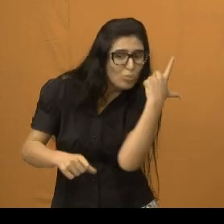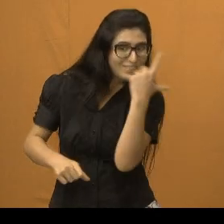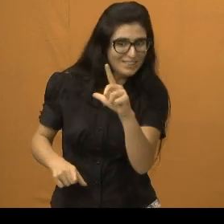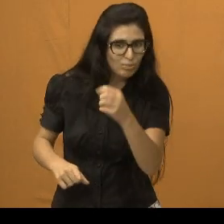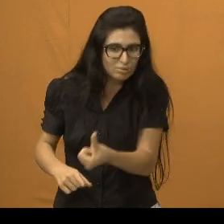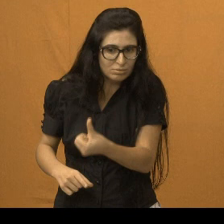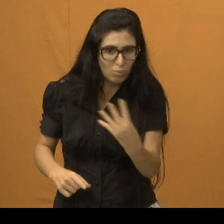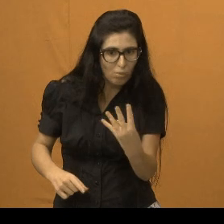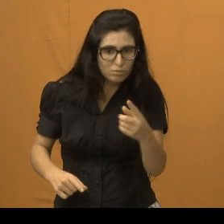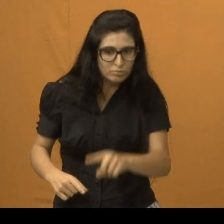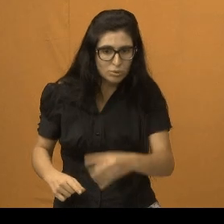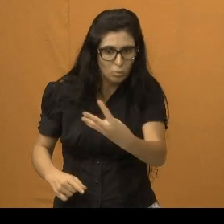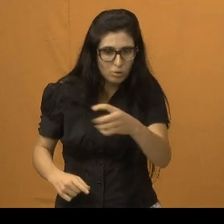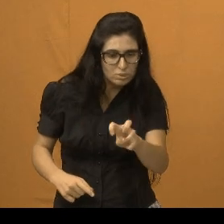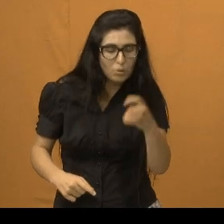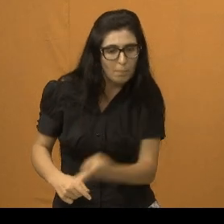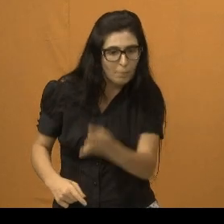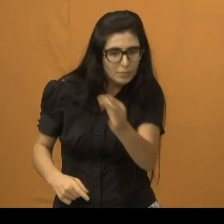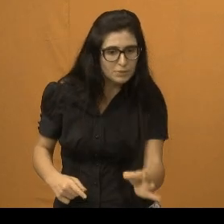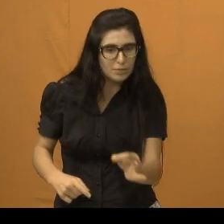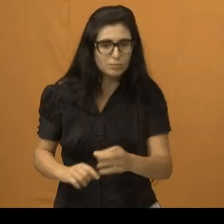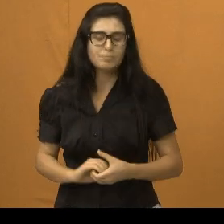64,45%. Okay?